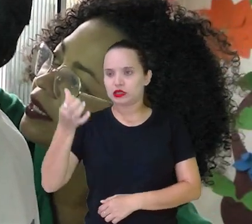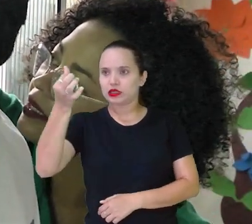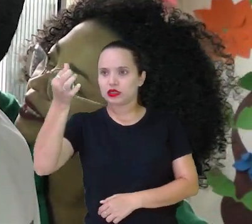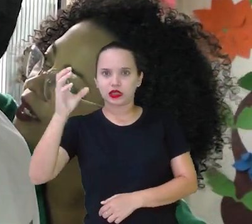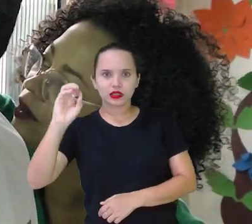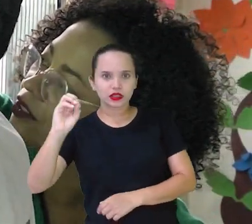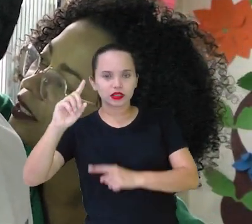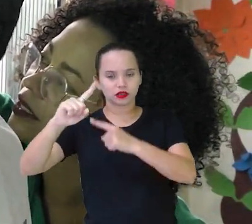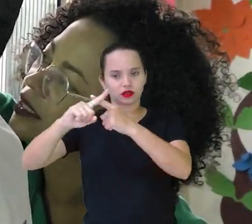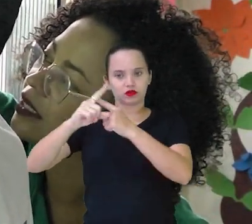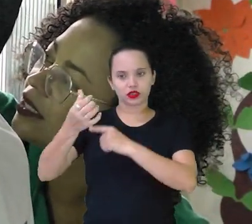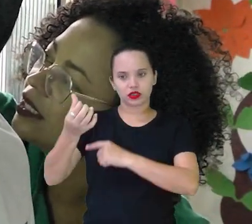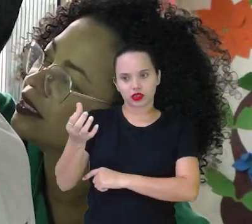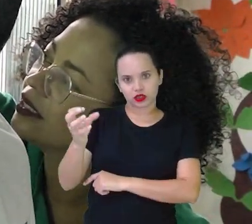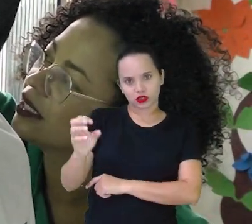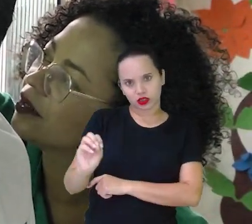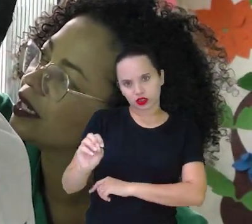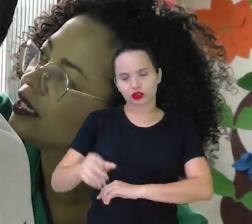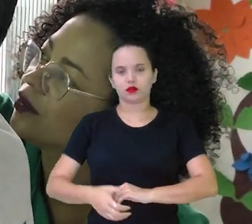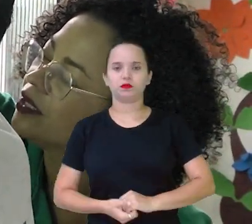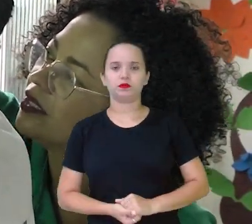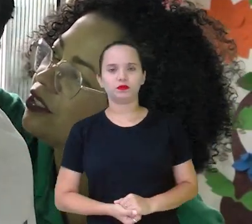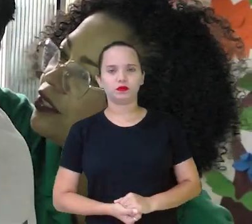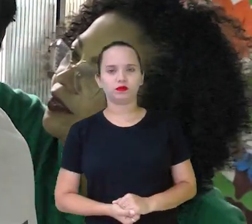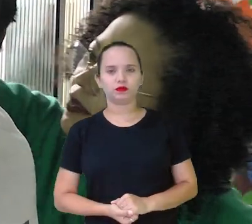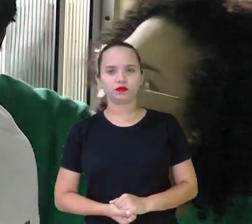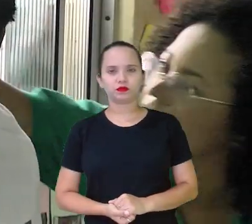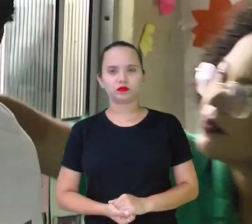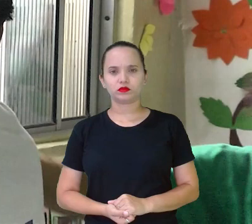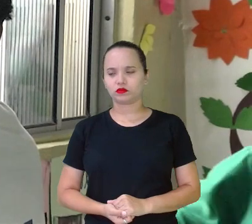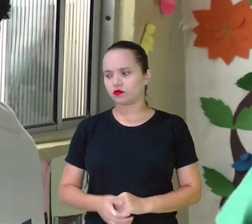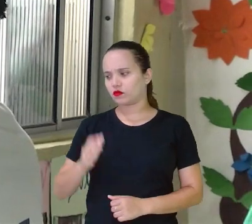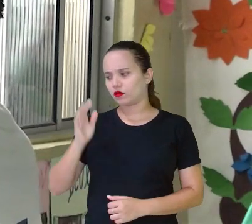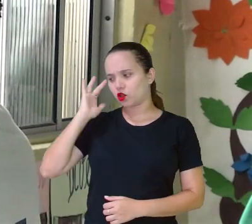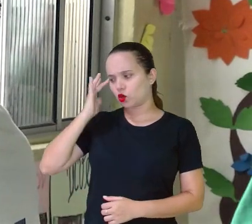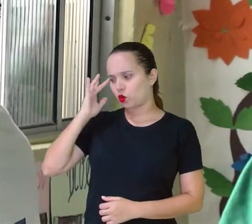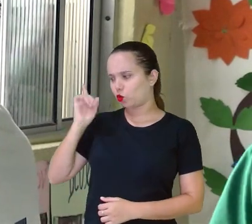60, né? Eu acho que esse zero aqui ele não existe.